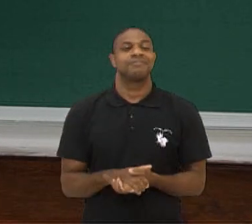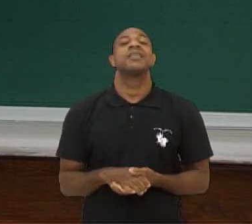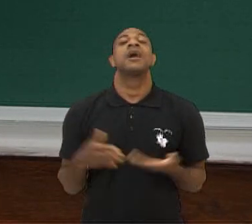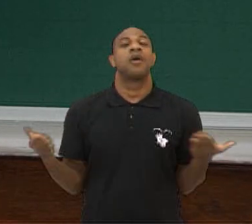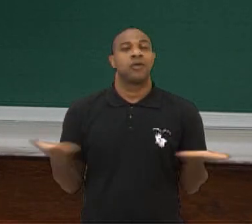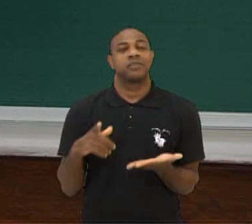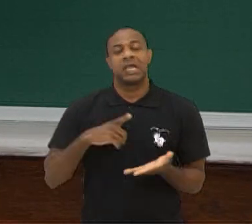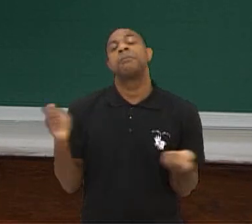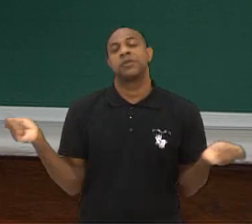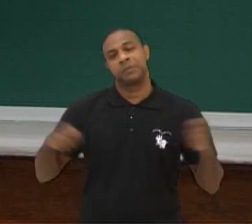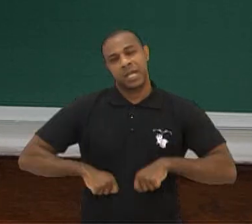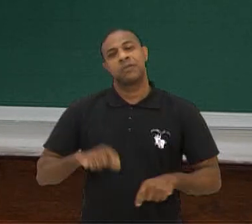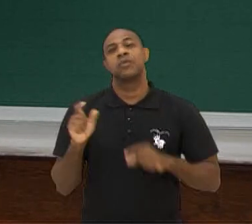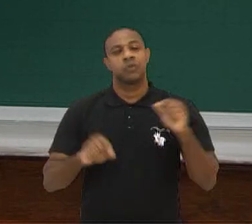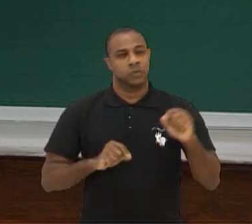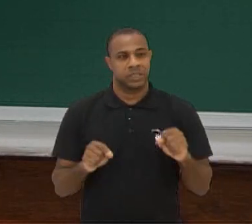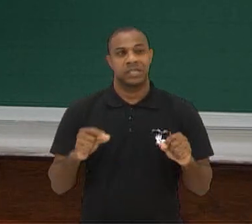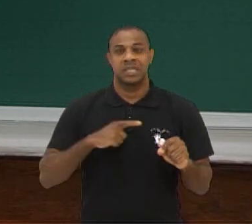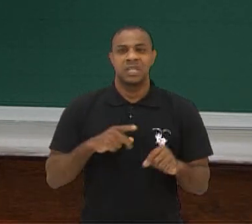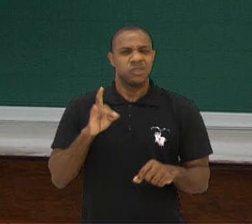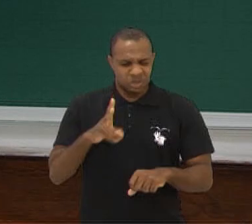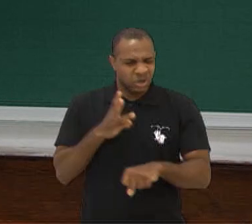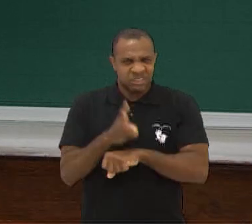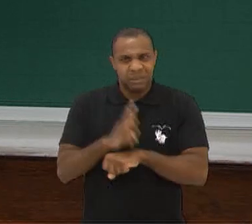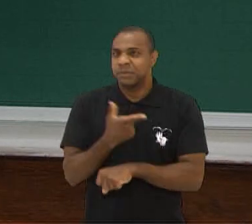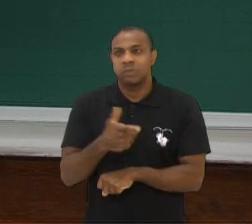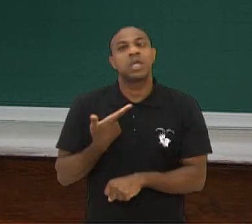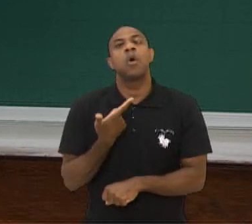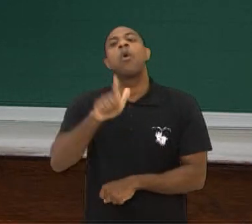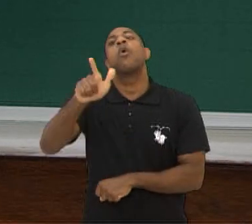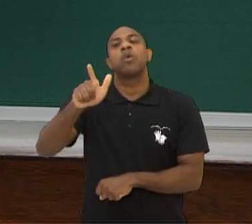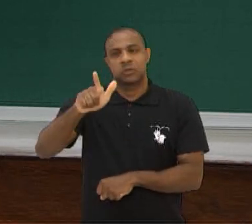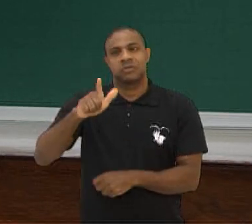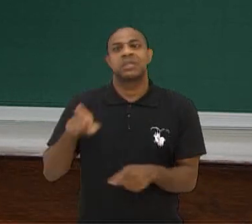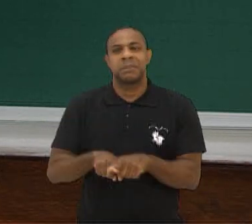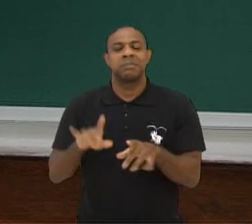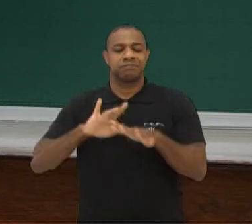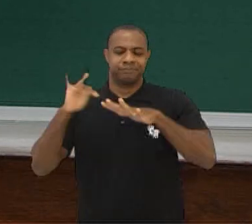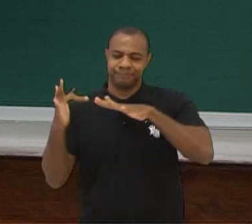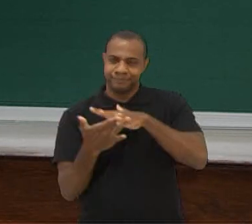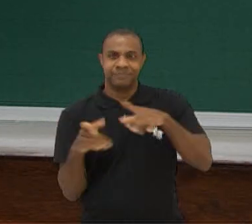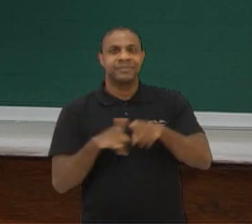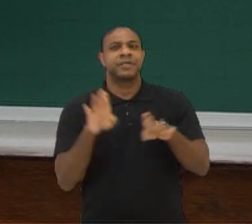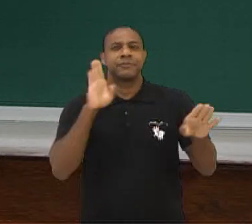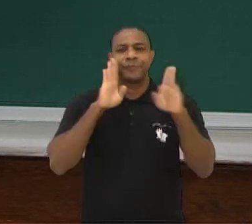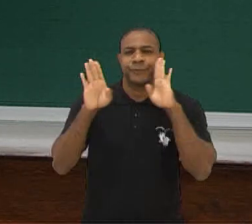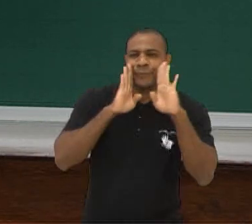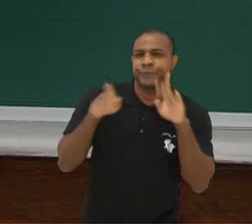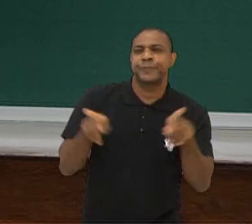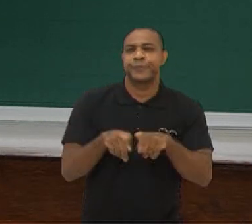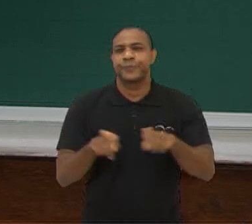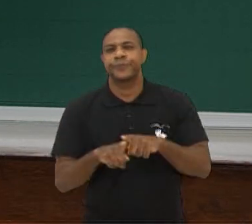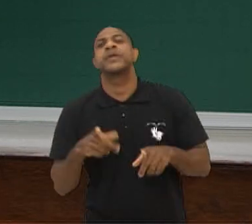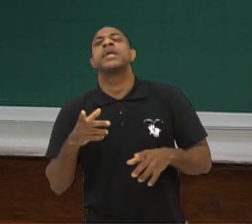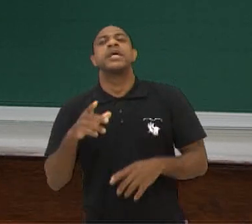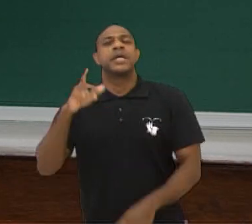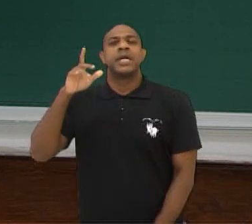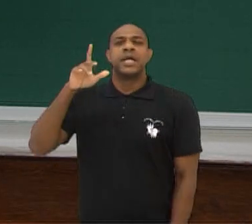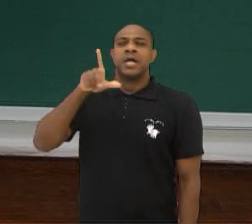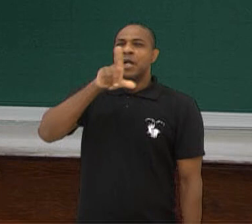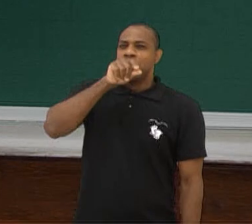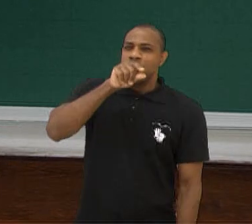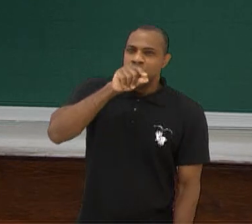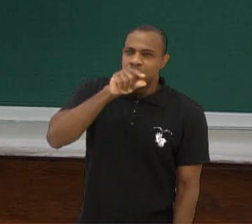gente tem essa possibilidade, não somente no WhatsApp, mas nós temos também nas nossas redes sociais, no Facebook, no Twitter, no Instagram